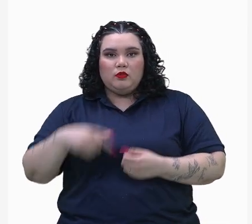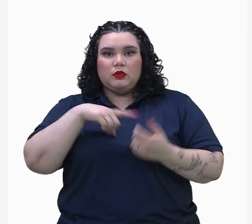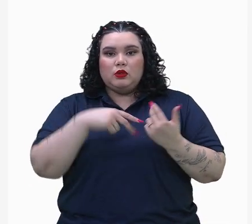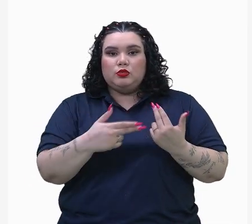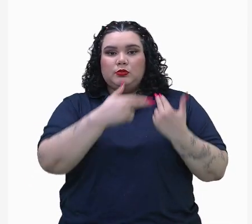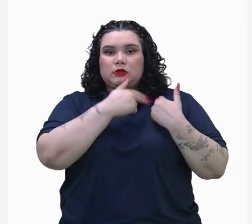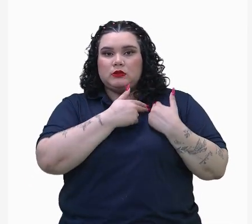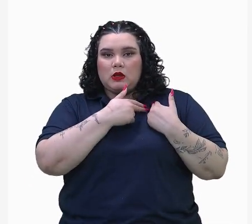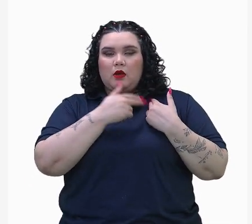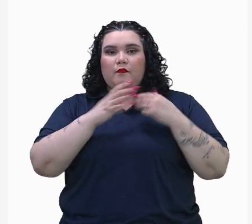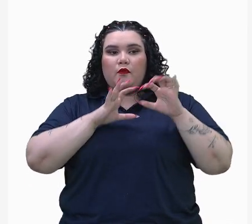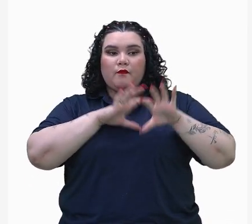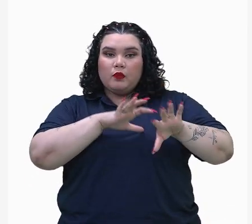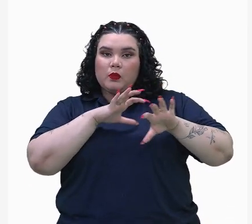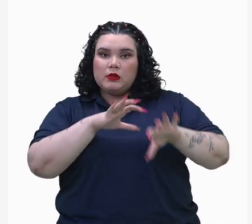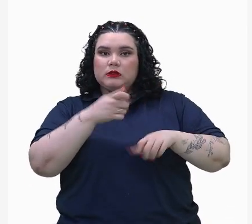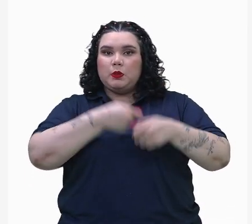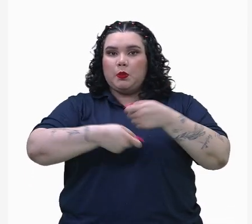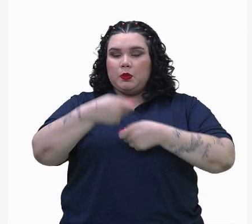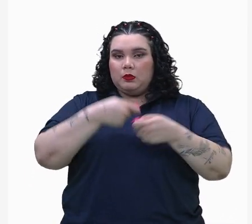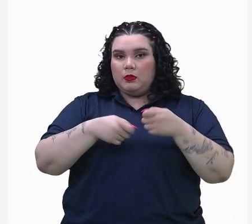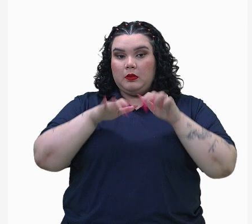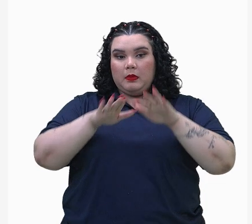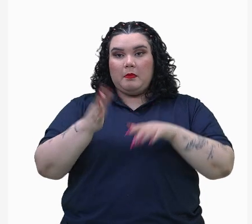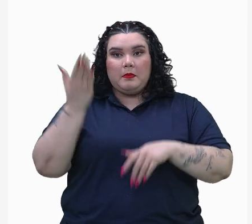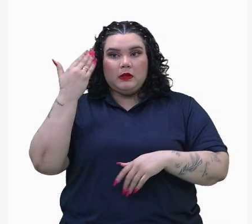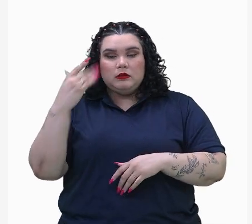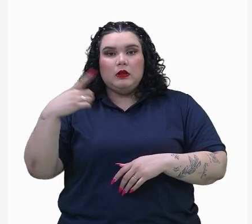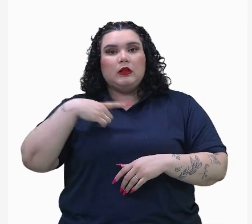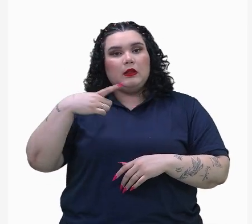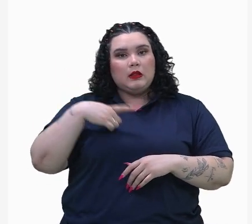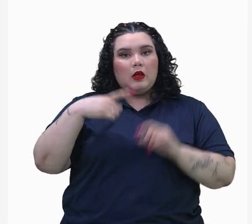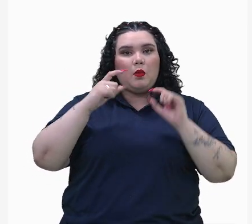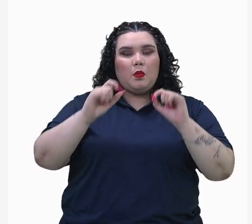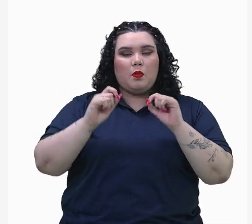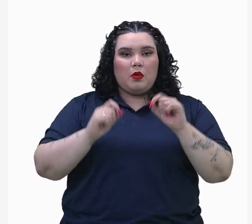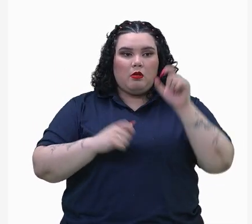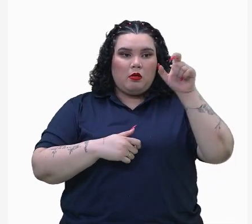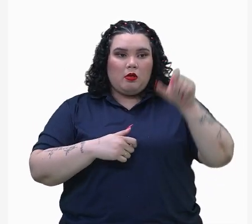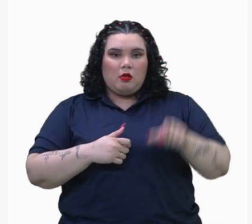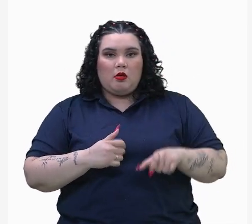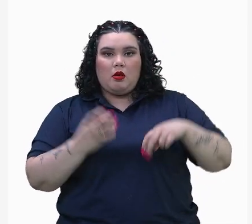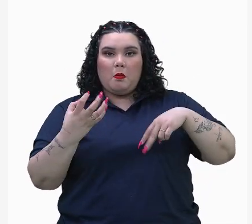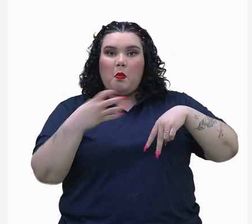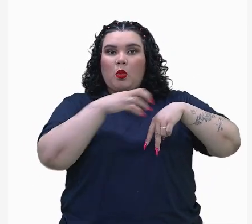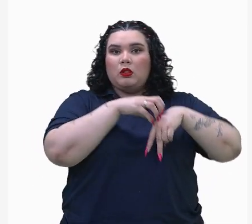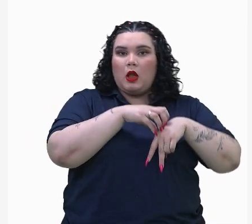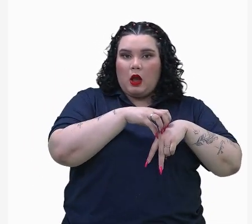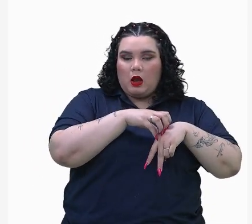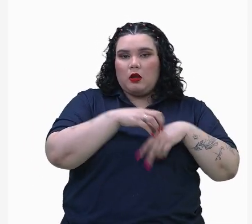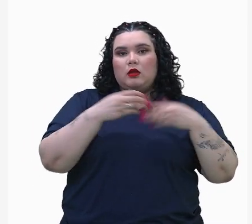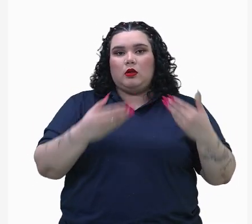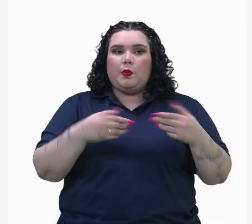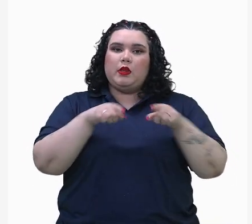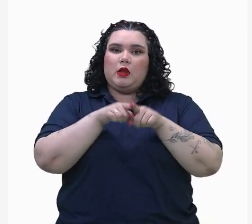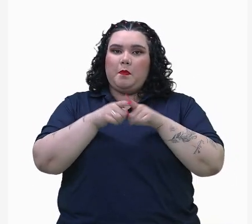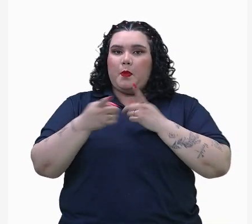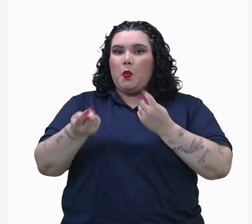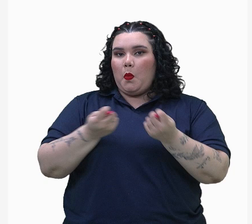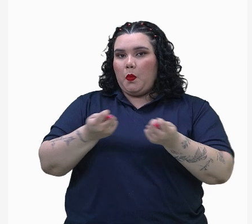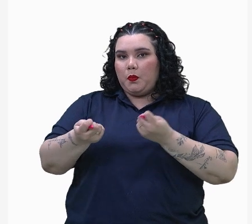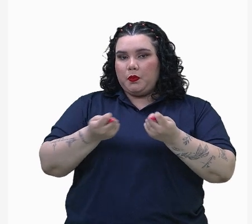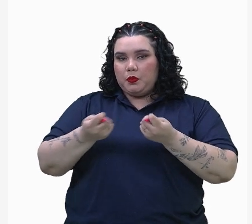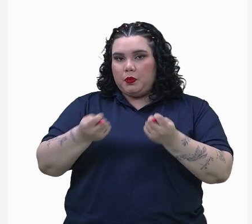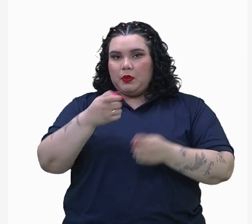Lembrando que, nesse momento, existia ainda a figura do monarca absoluto, então ele também controlava ali o